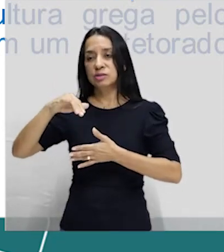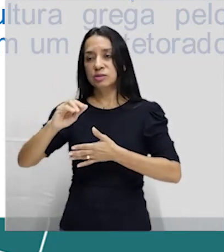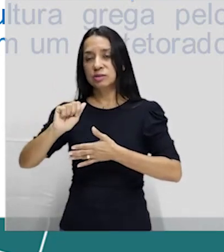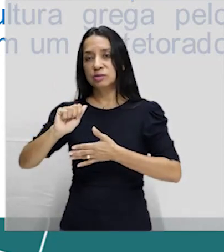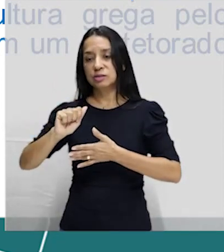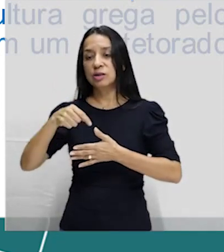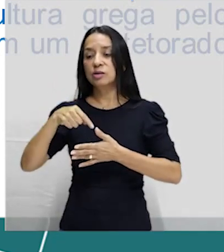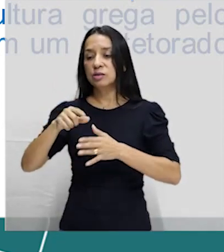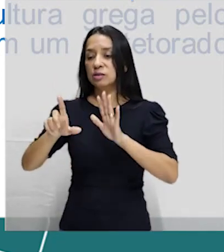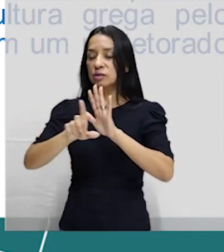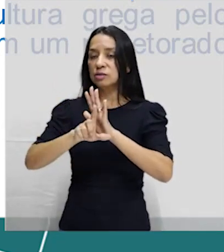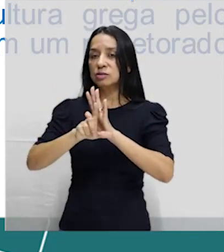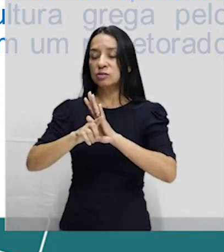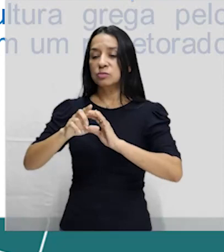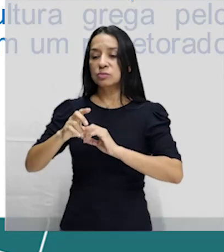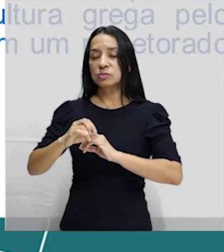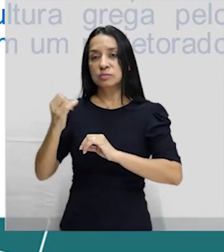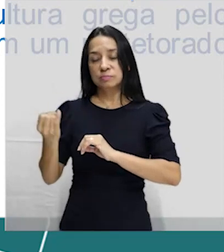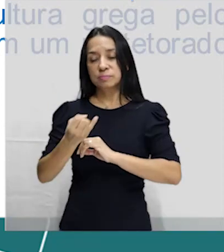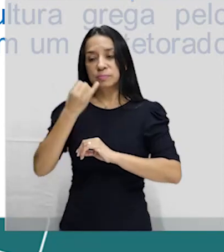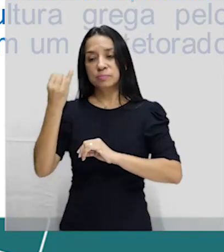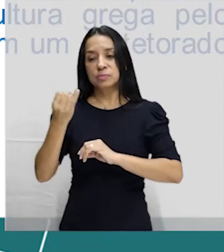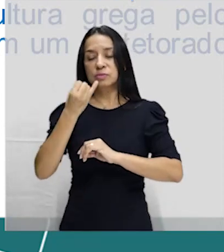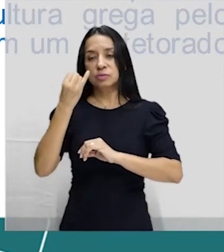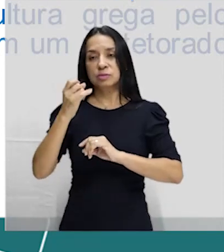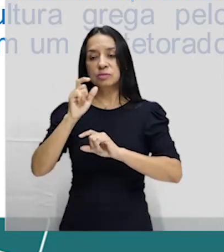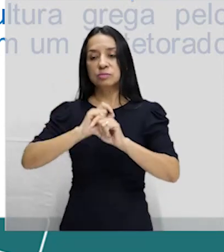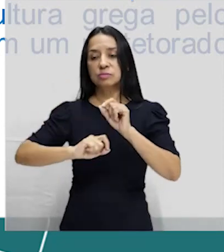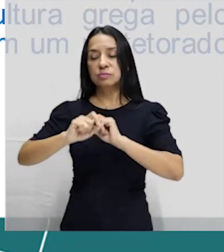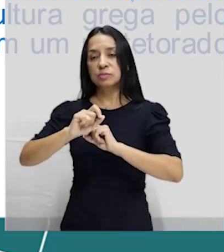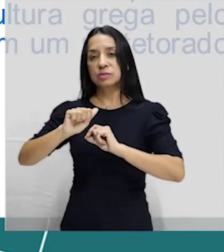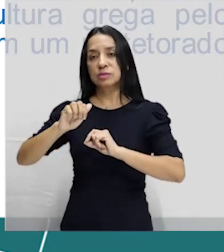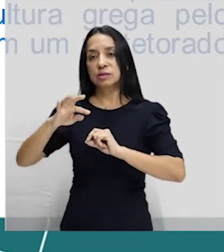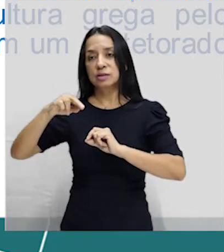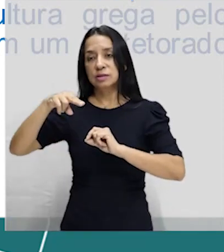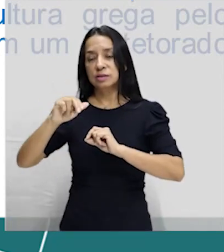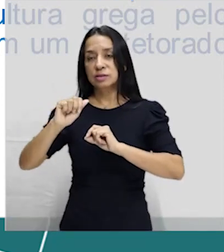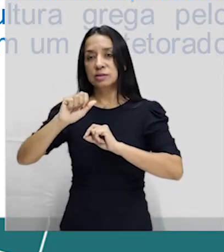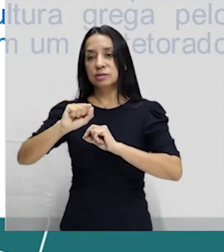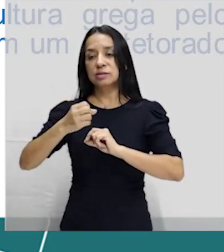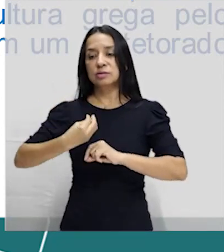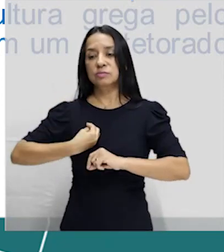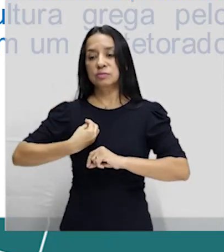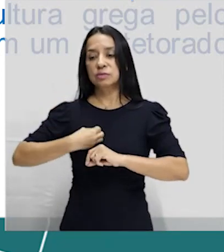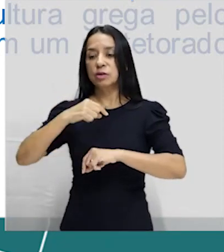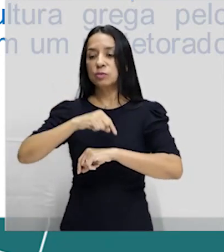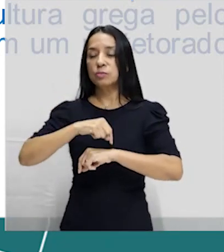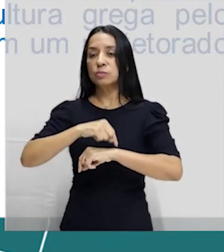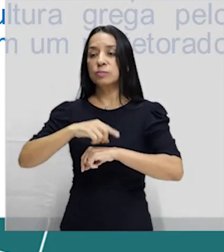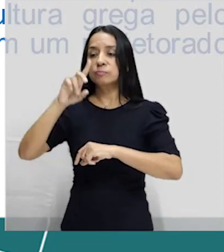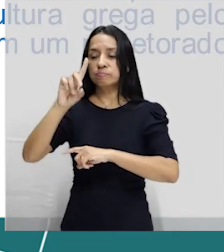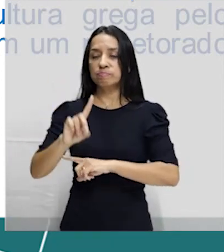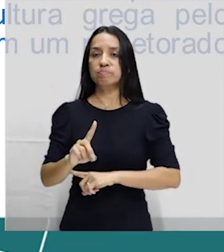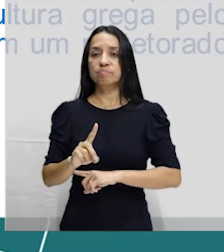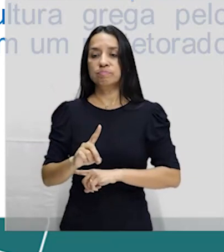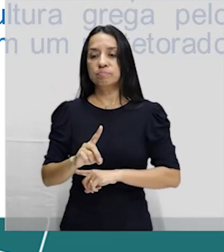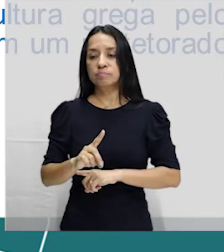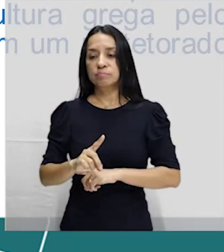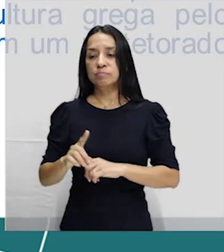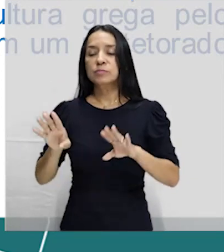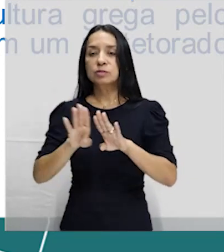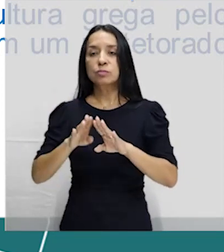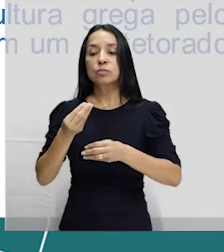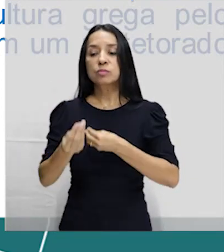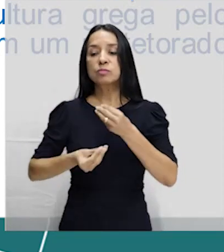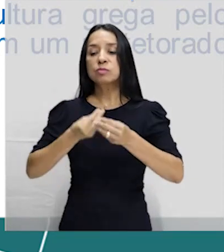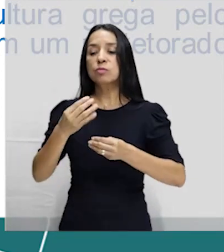legisladores, eles vão ser extremamente importantes para que Atenas vivenciasse o seu momento democrático. Assim também